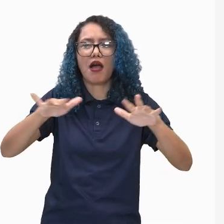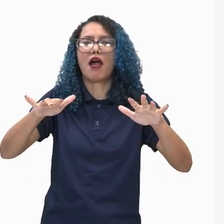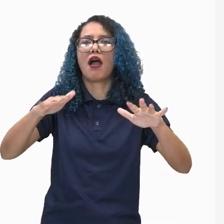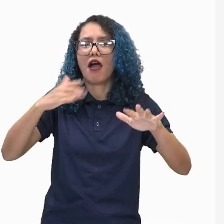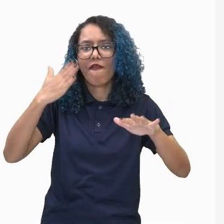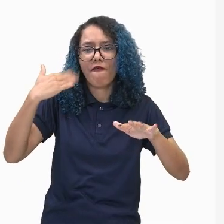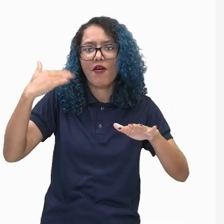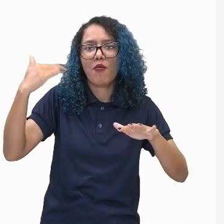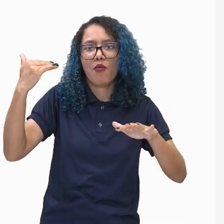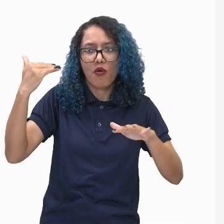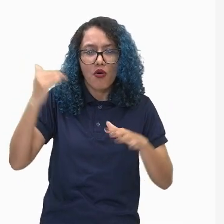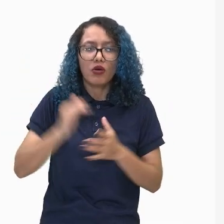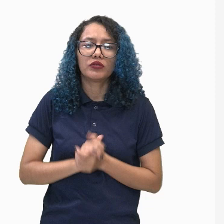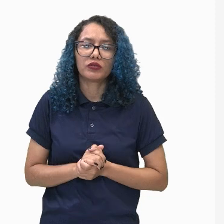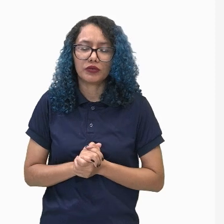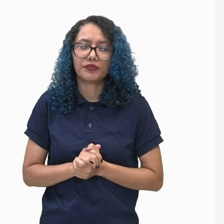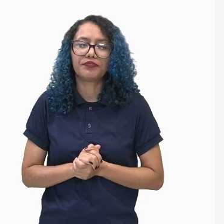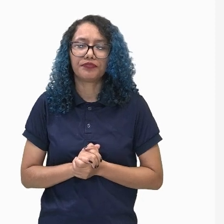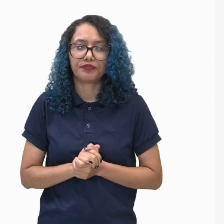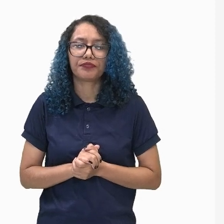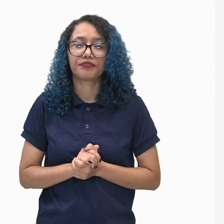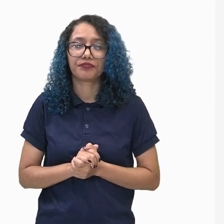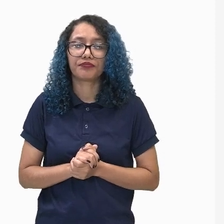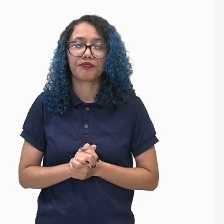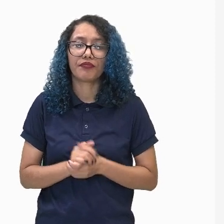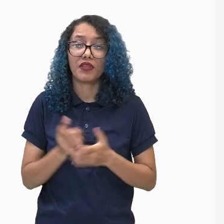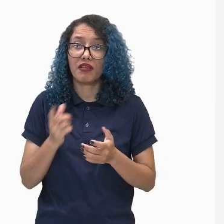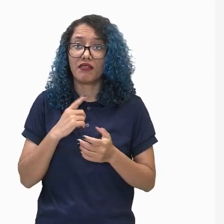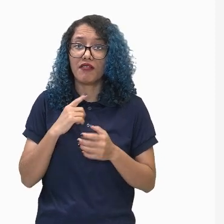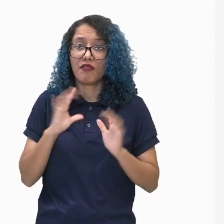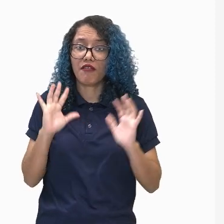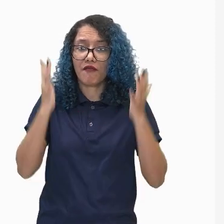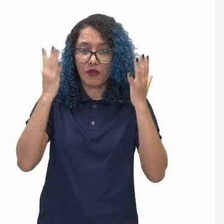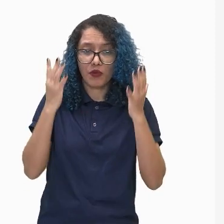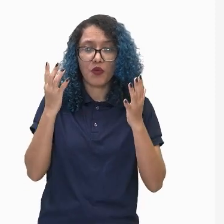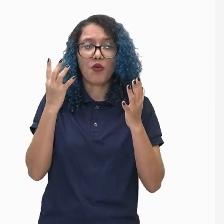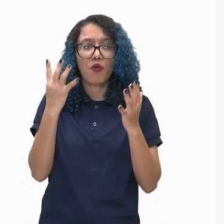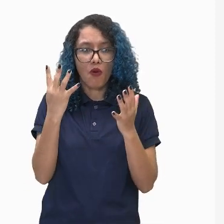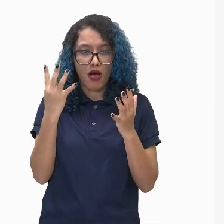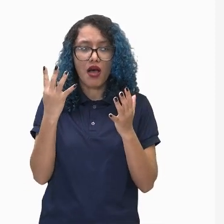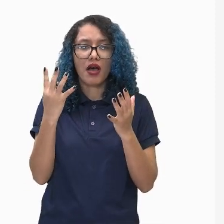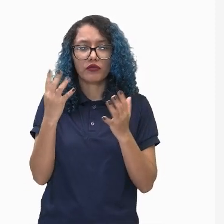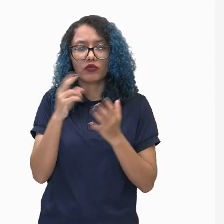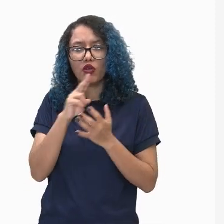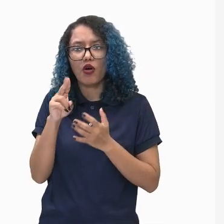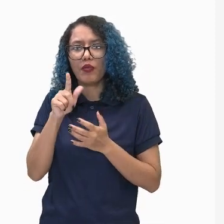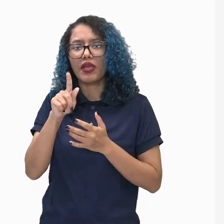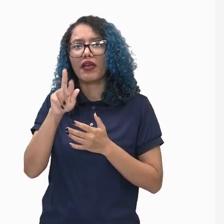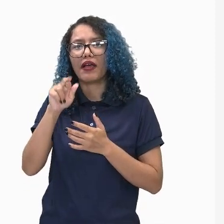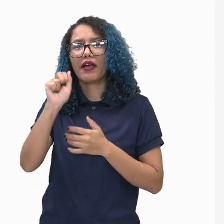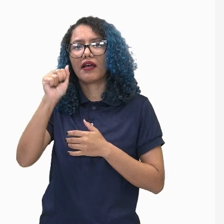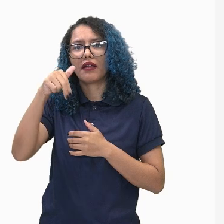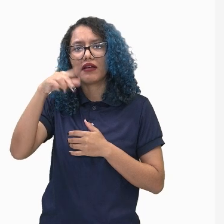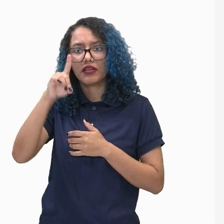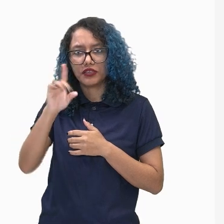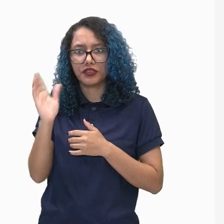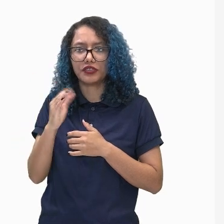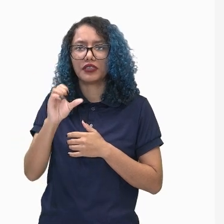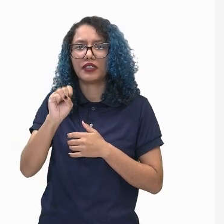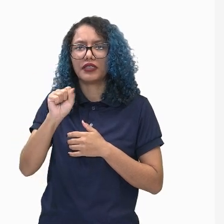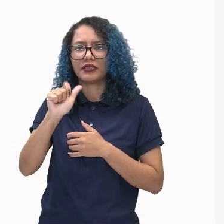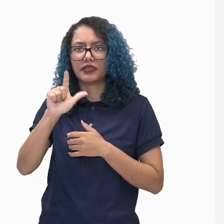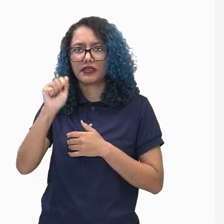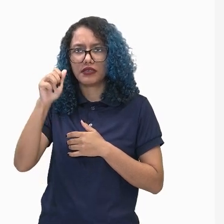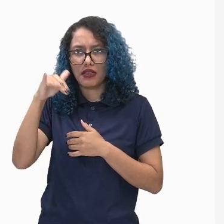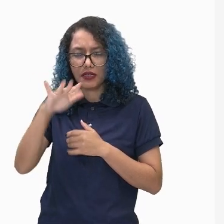um dos 4 grandes do circuito de tênis, conhecido como os Grand Slams, ok? Já no